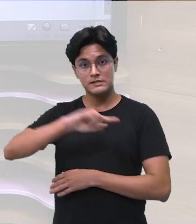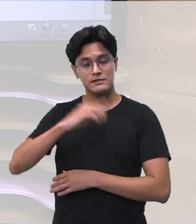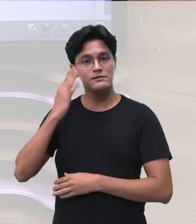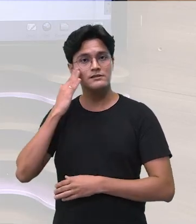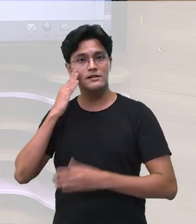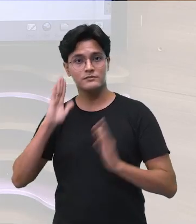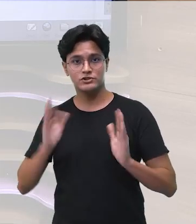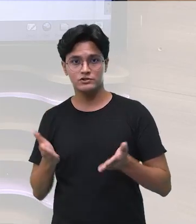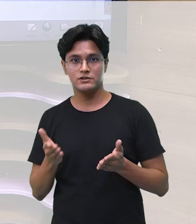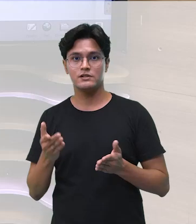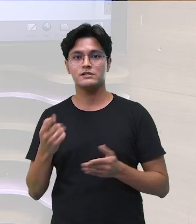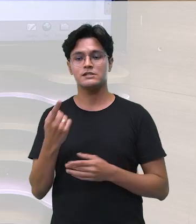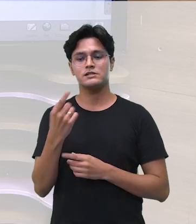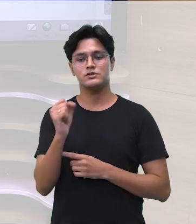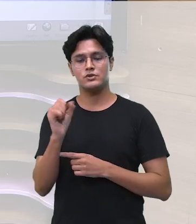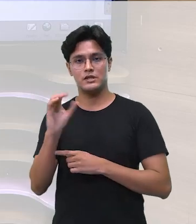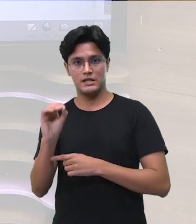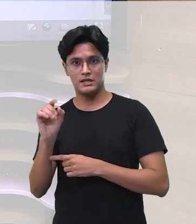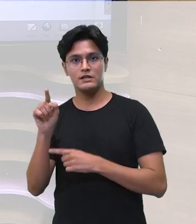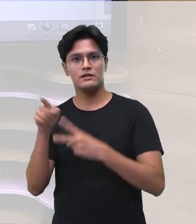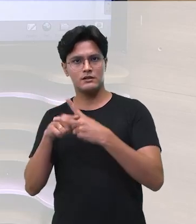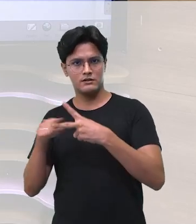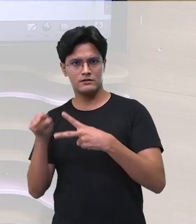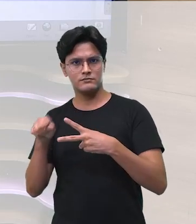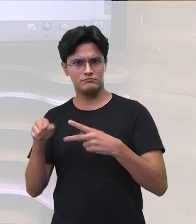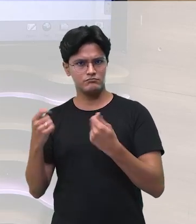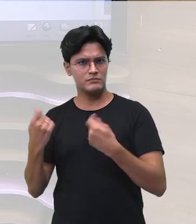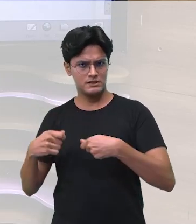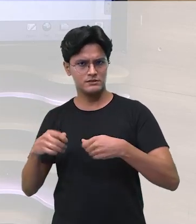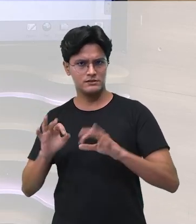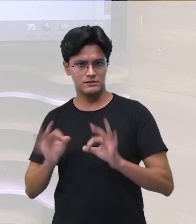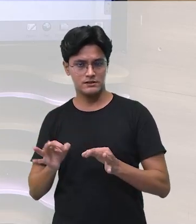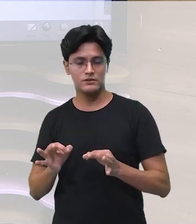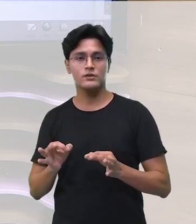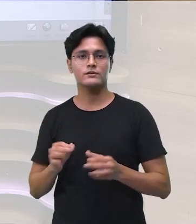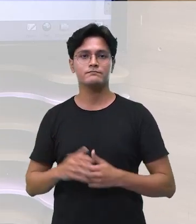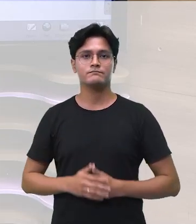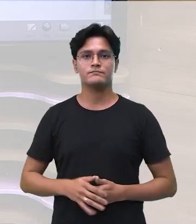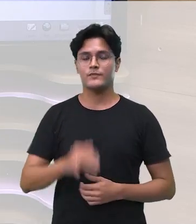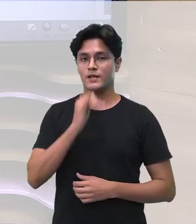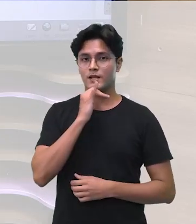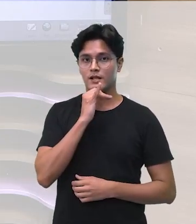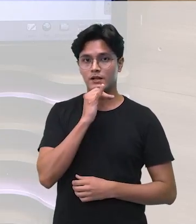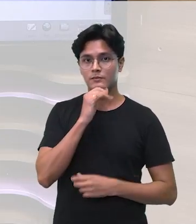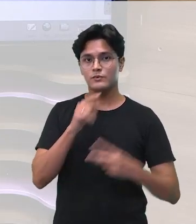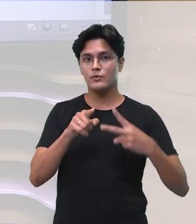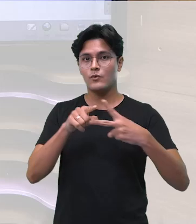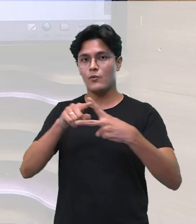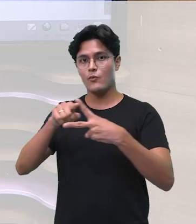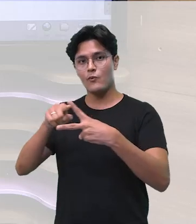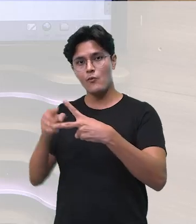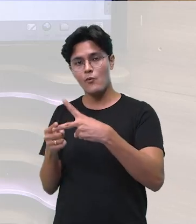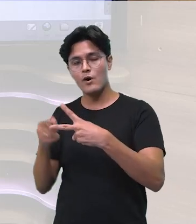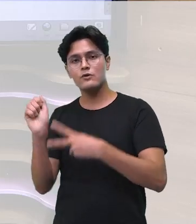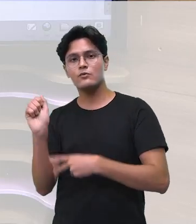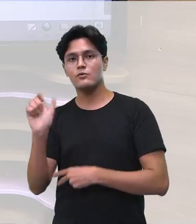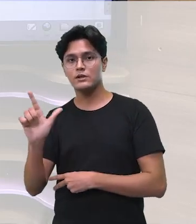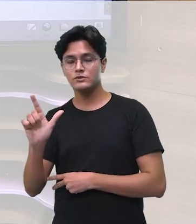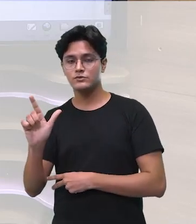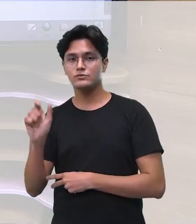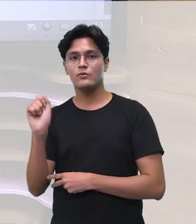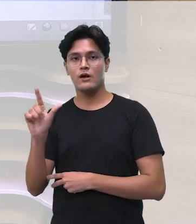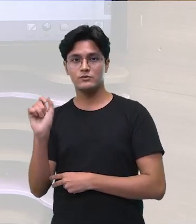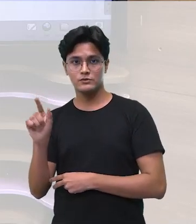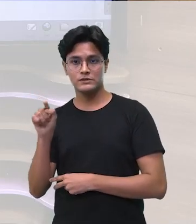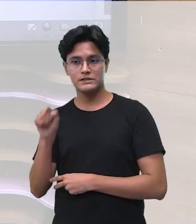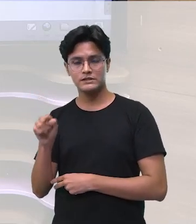dar 180, beleza? Vamos supor que o ângulo azul tenha um valor de, sei